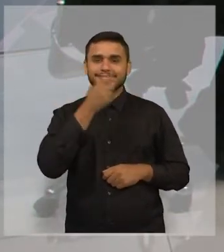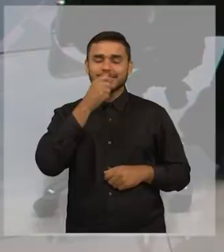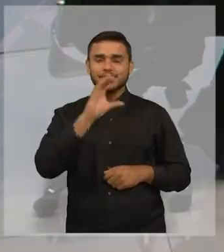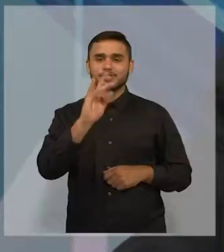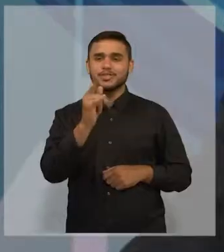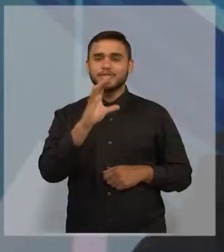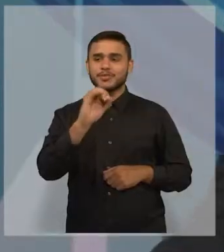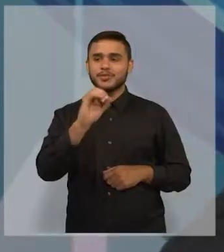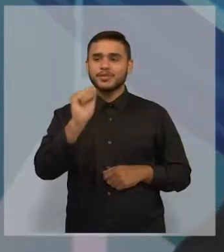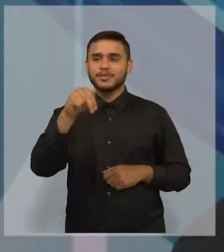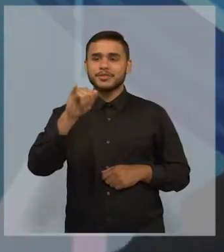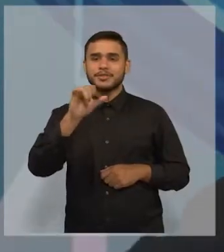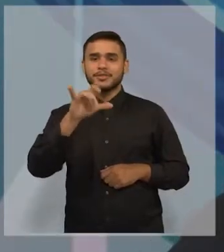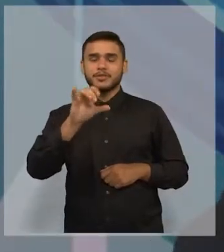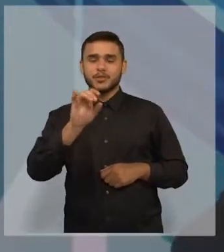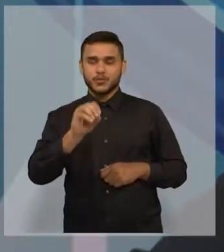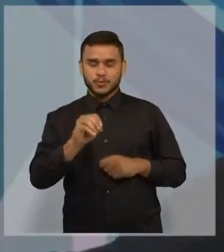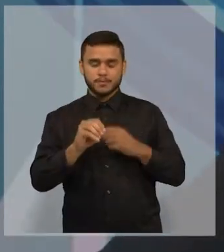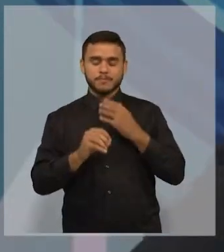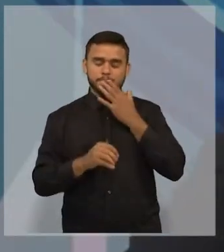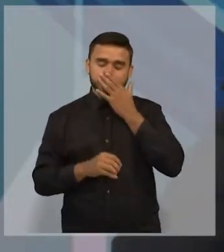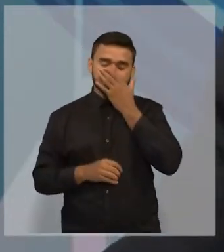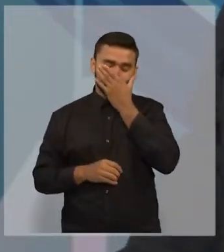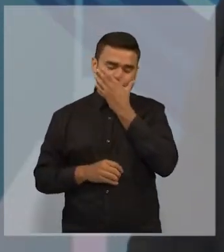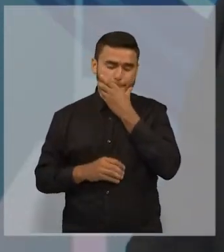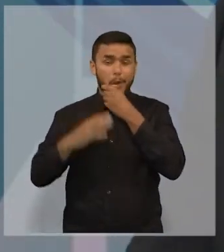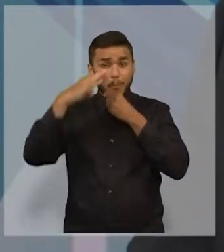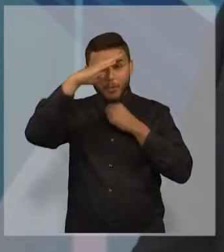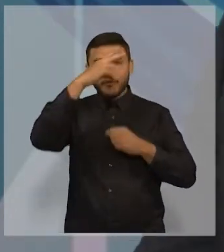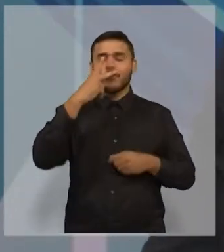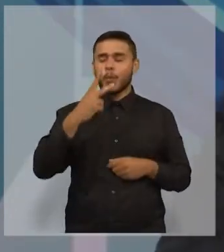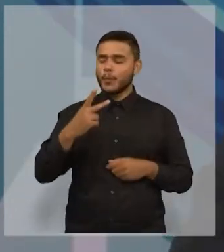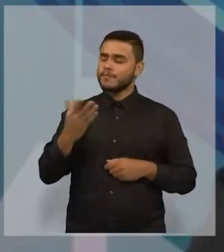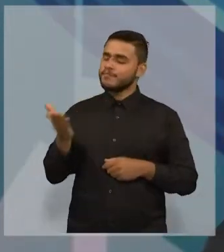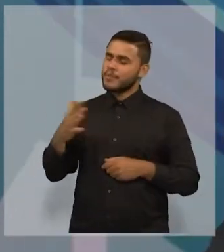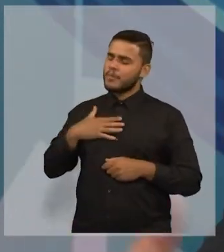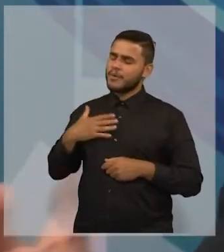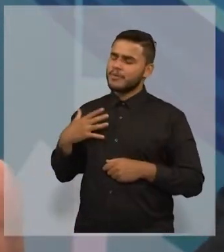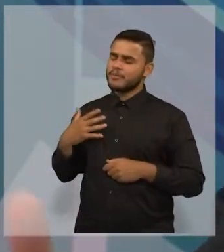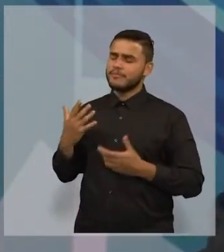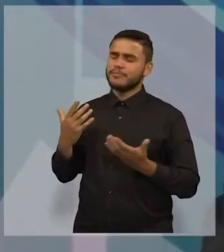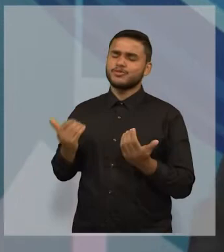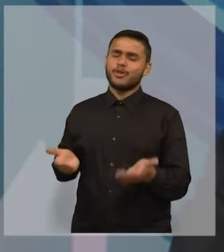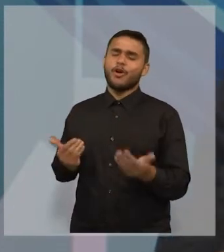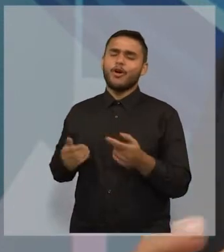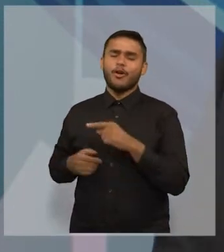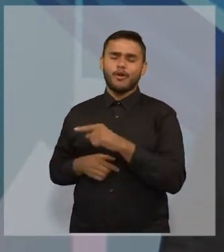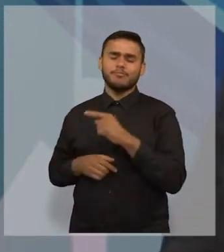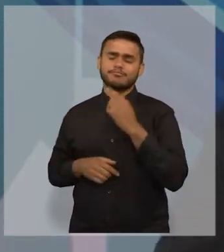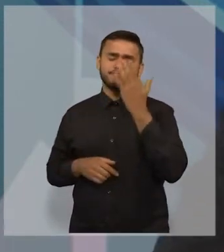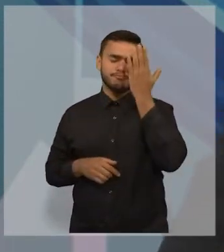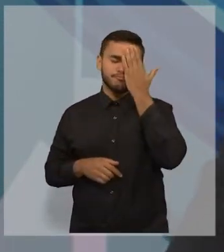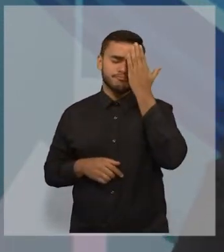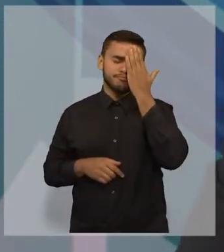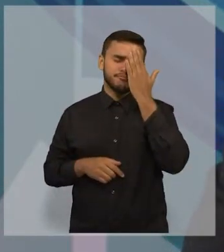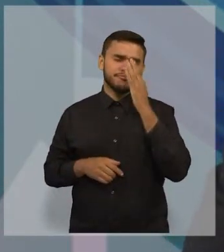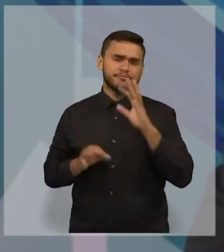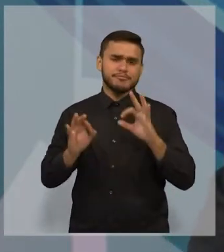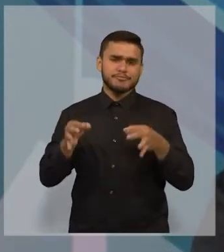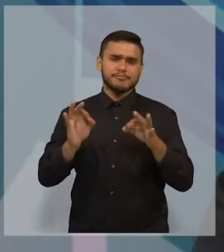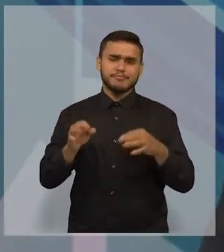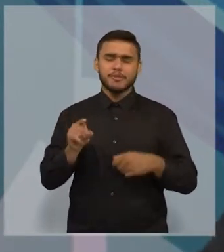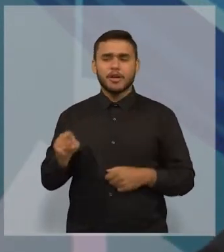pai. Perfeito. Mas num determinado momento, ele próprio... Não, ele é um garoto ainda, quer dizer, ele